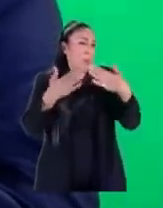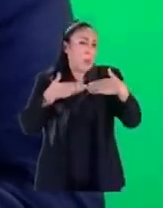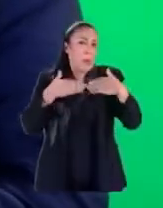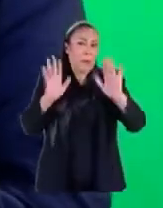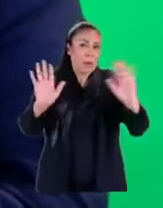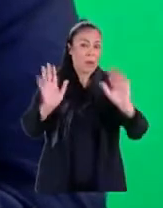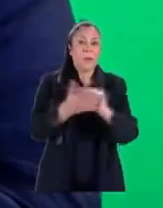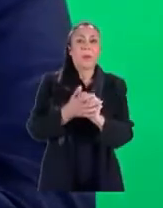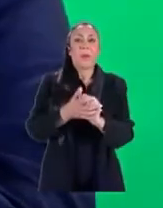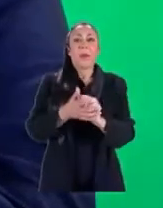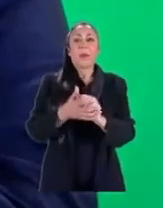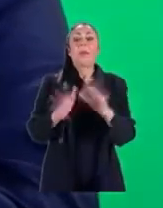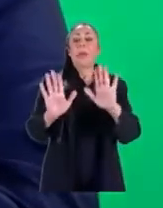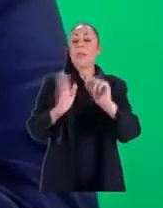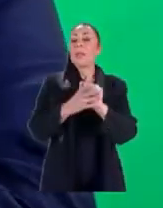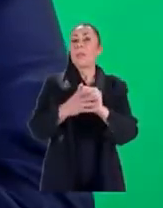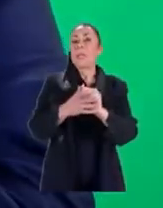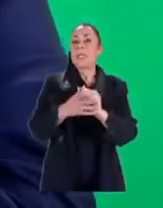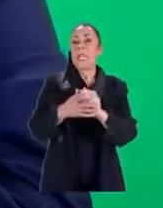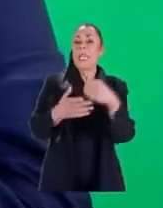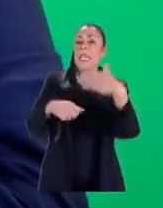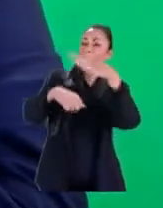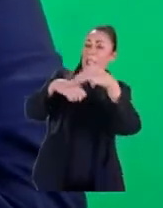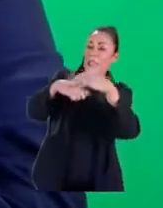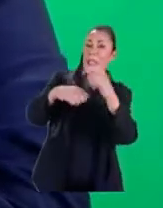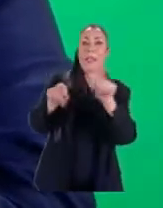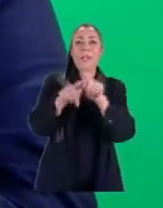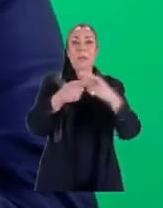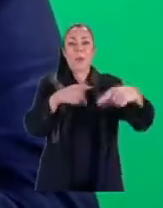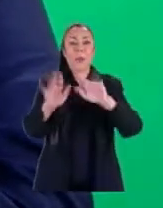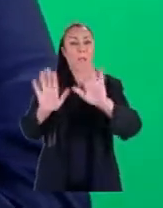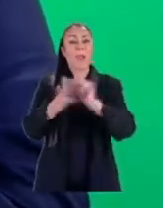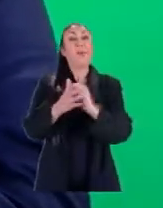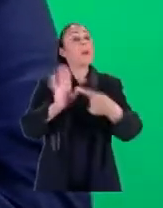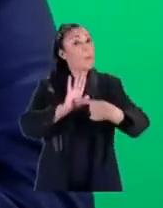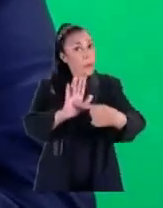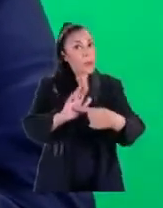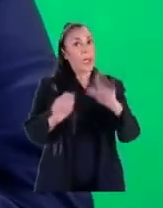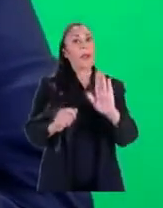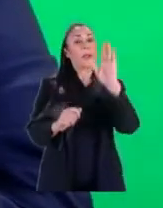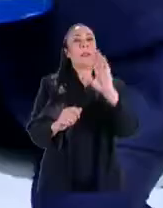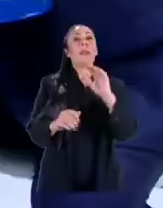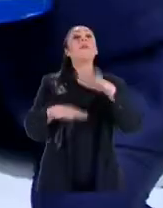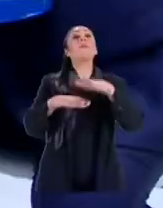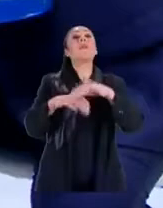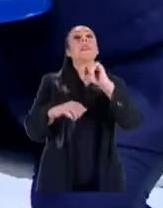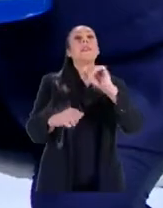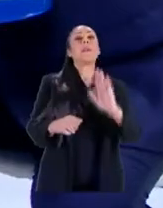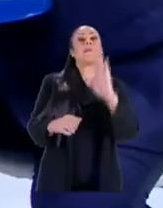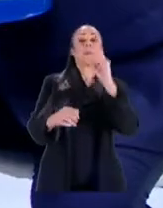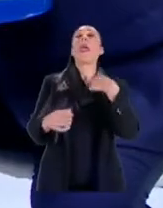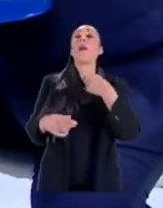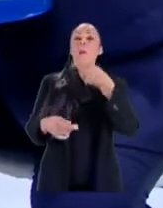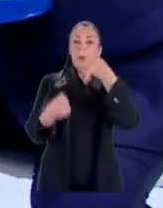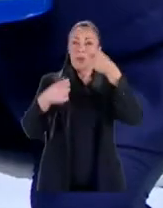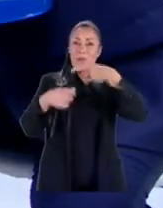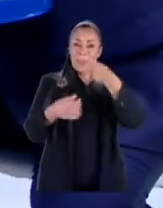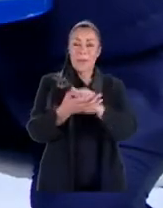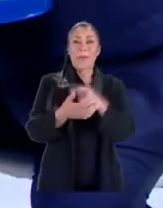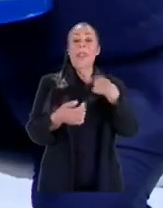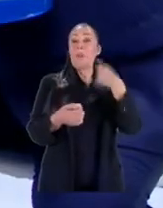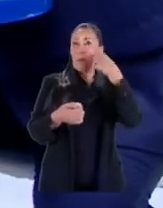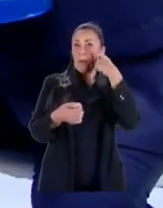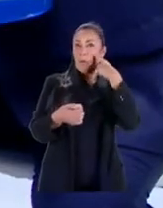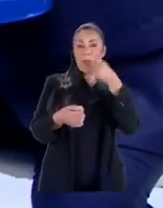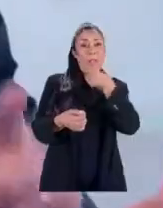puxar o saco, nem bater, mas mostrar o que o candidato vai fazer. Eu quero prestar o meu testemunho. Eu assisti a